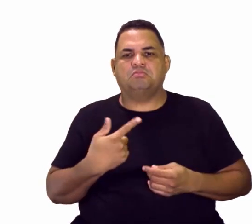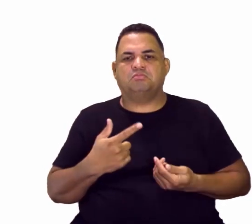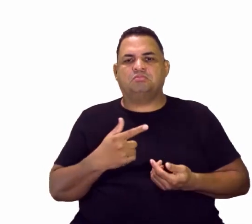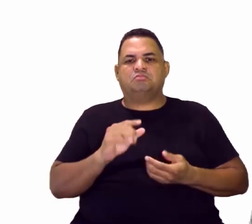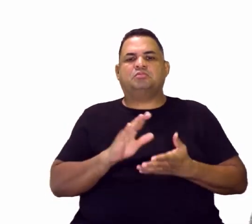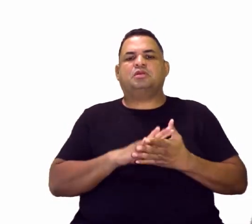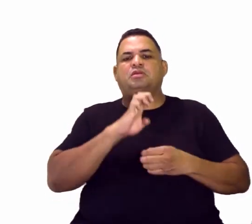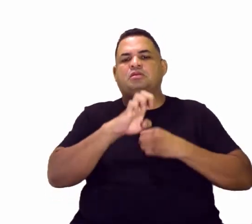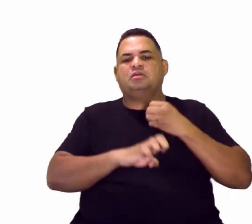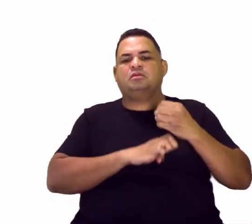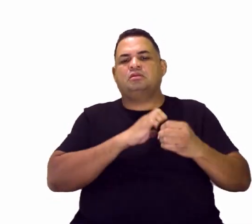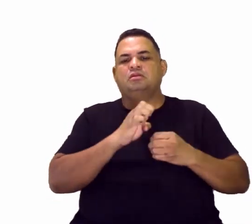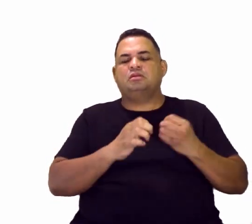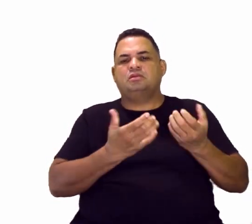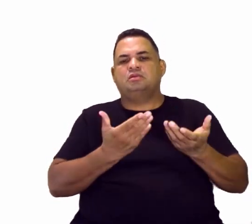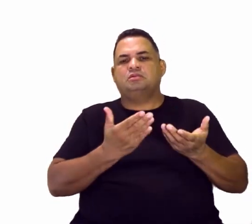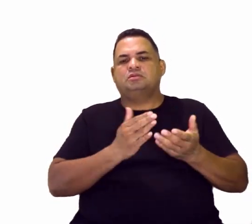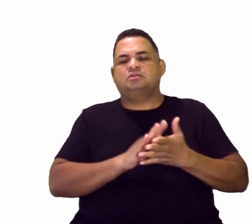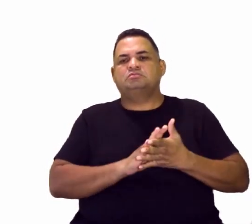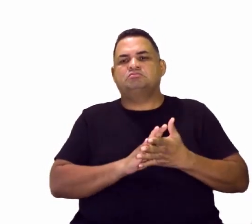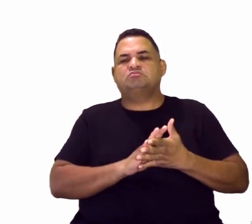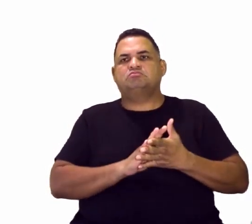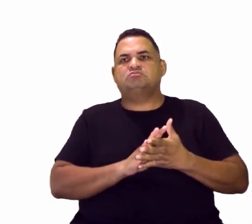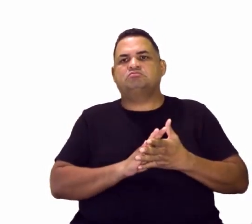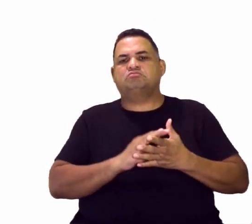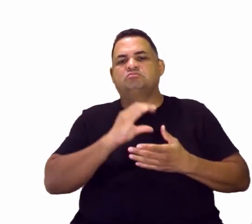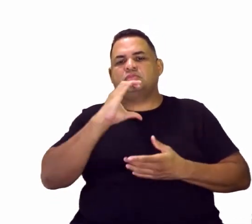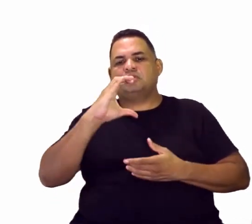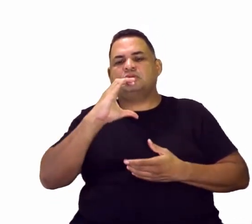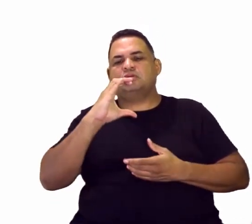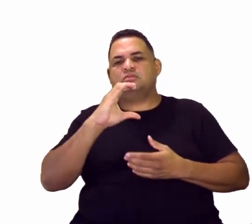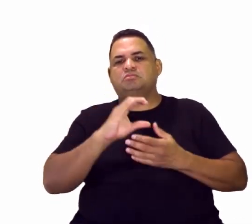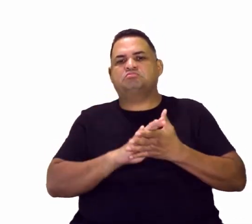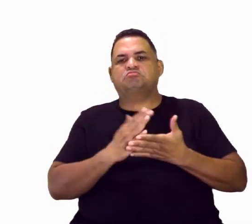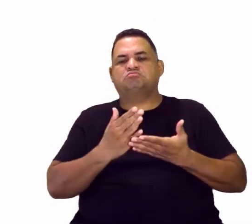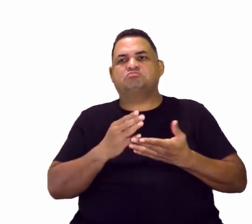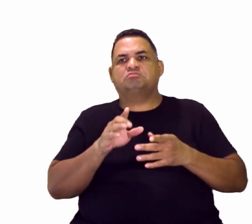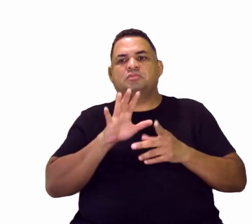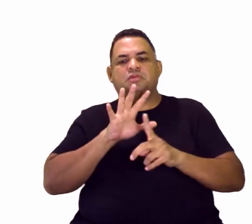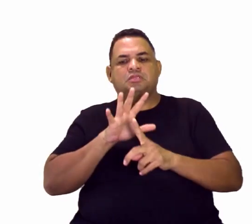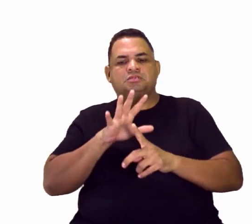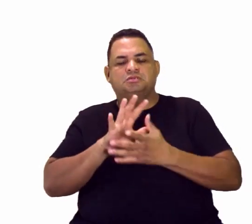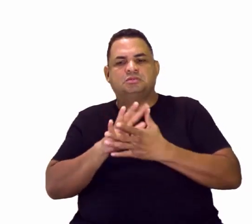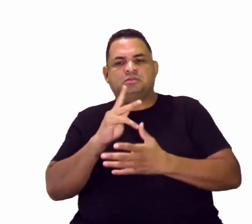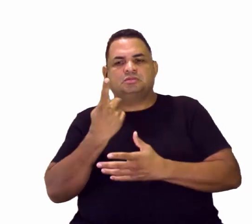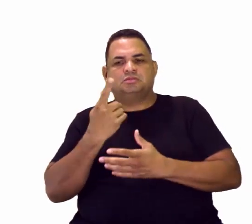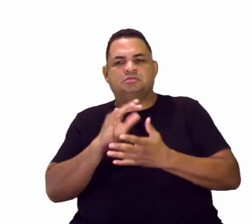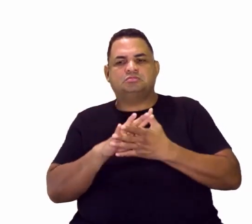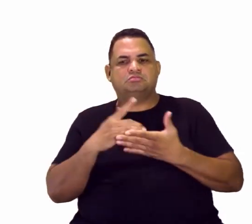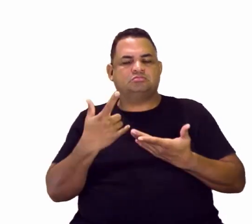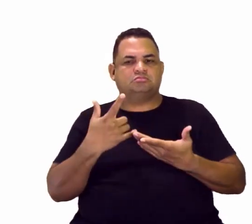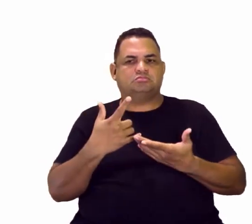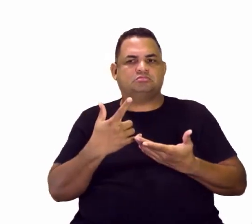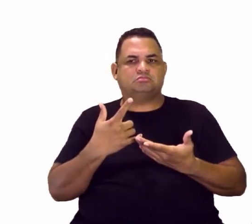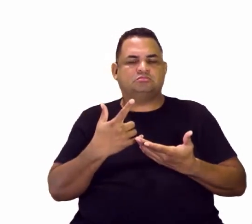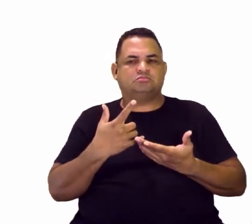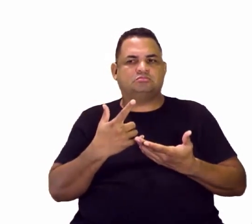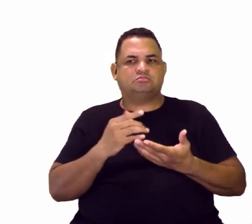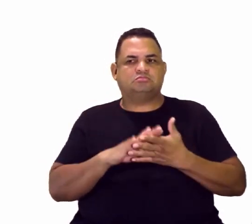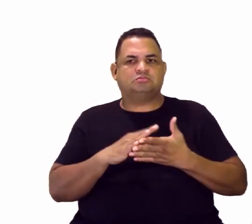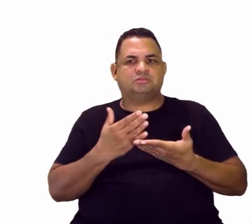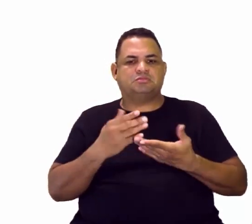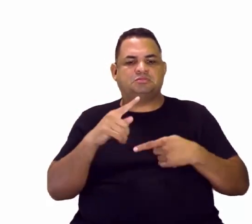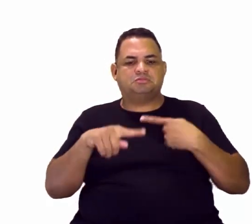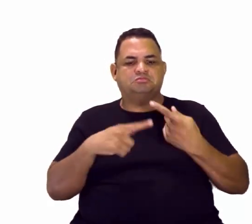elétrons são neutralizados, ou seja, o do carbono pelos hidrogênios, e não sobrando o elétron disponível na